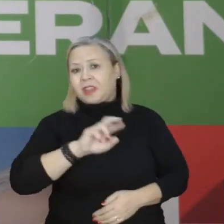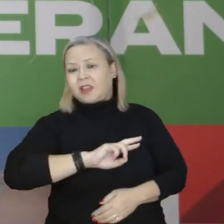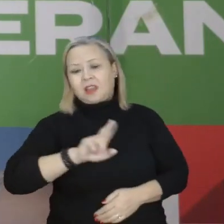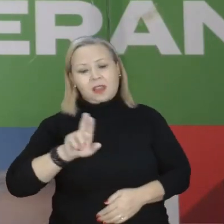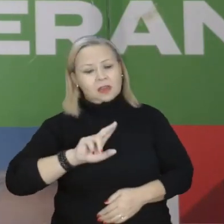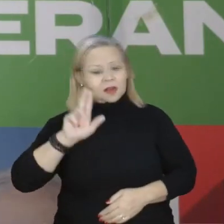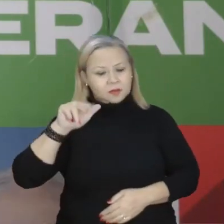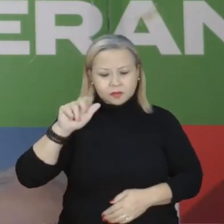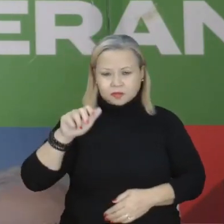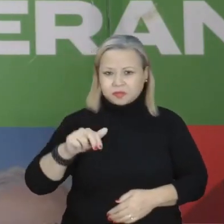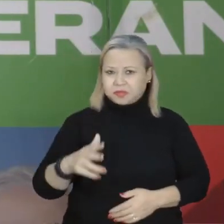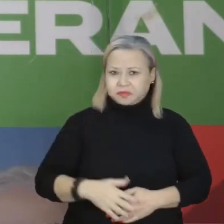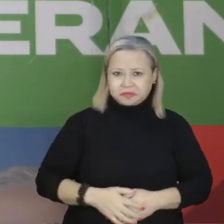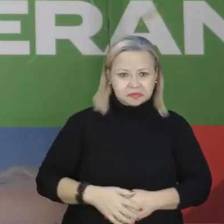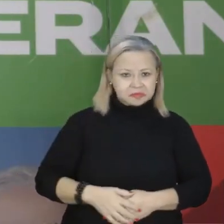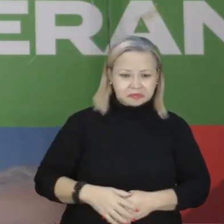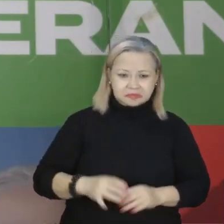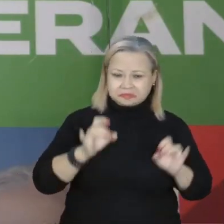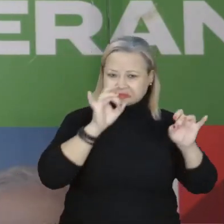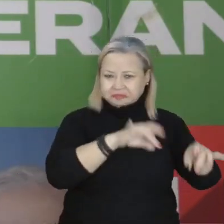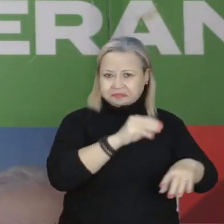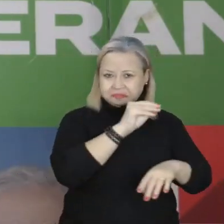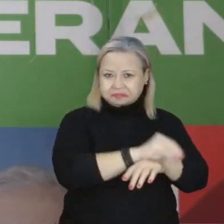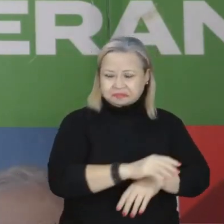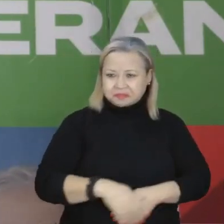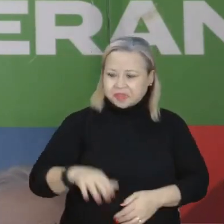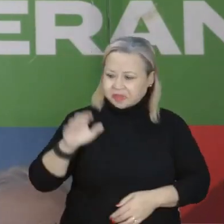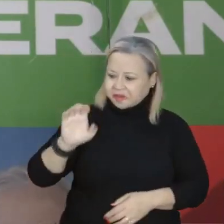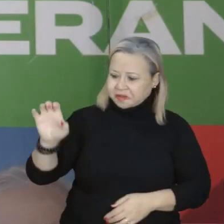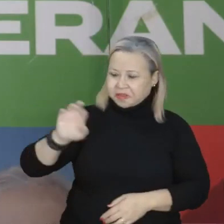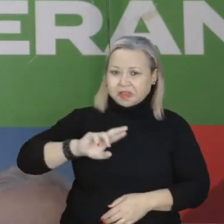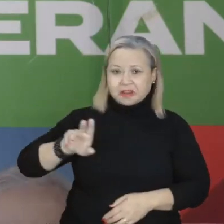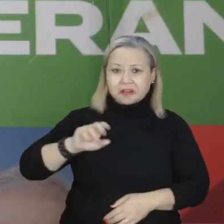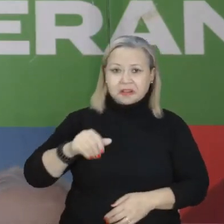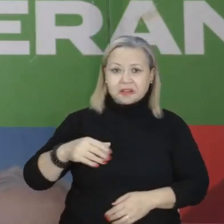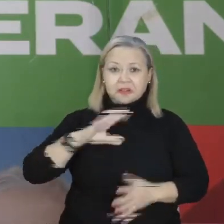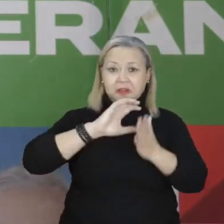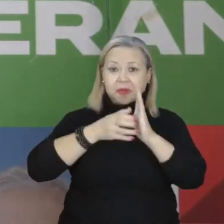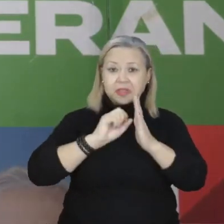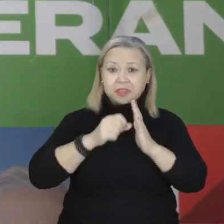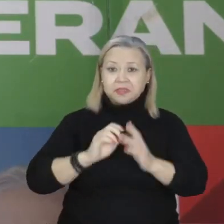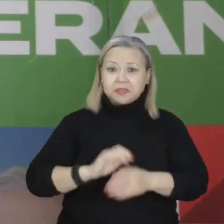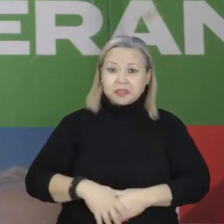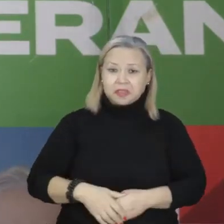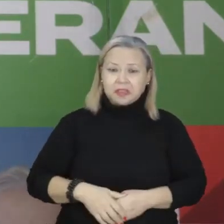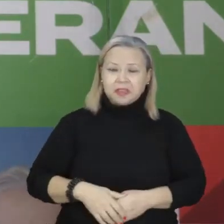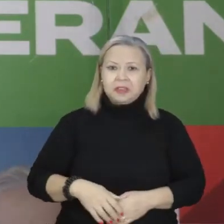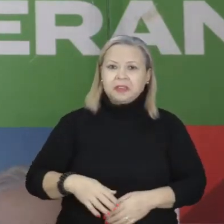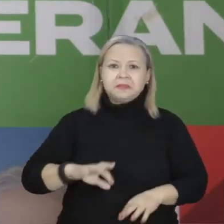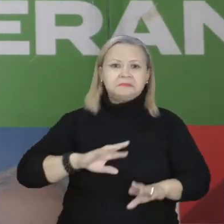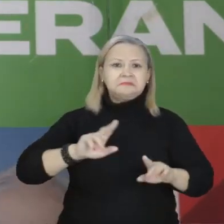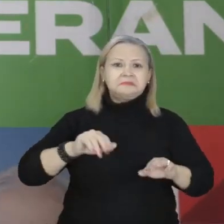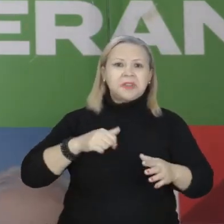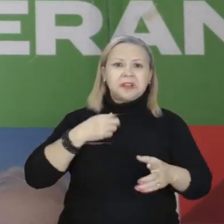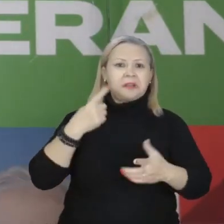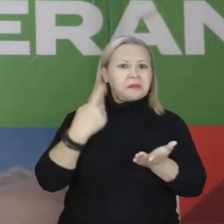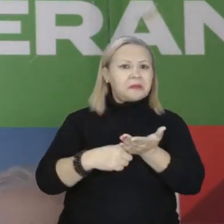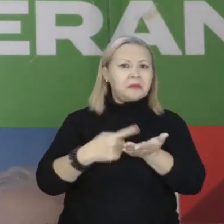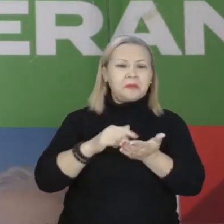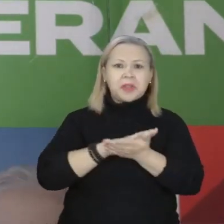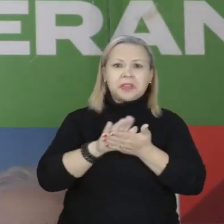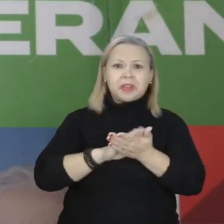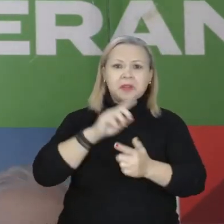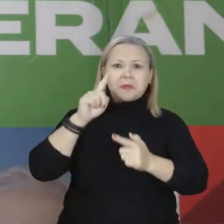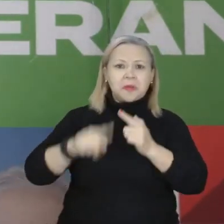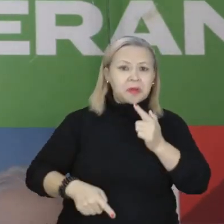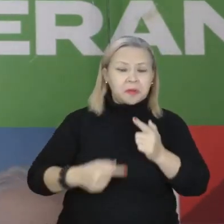se importou. Se ele vai num Estado e não é do partido dele, ele vai sem convidar ninguém e ainda proíbe até que o governador